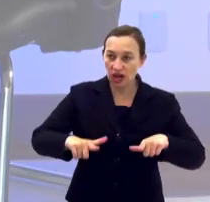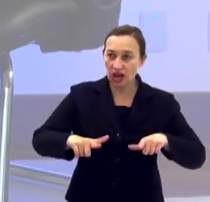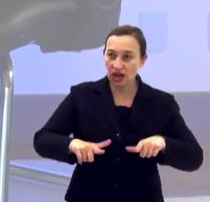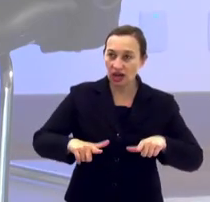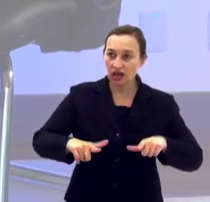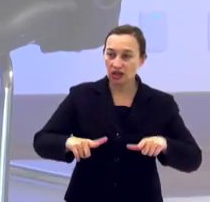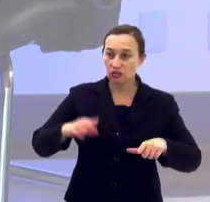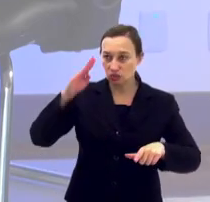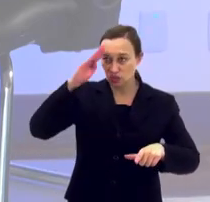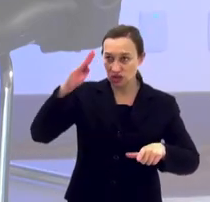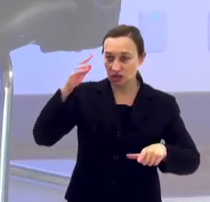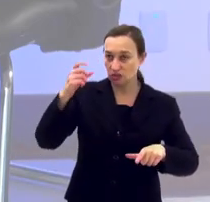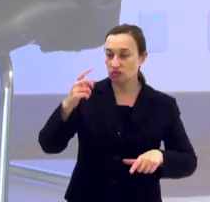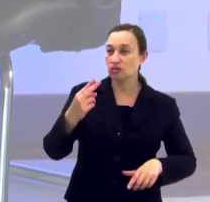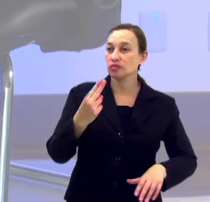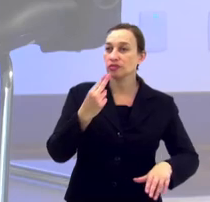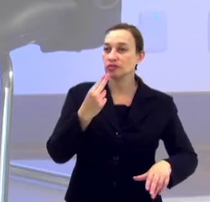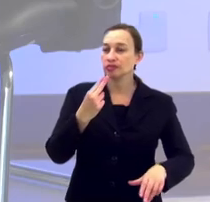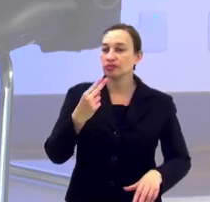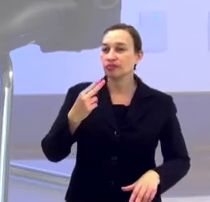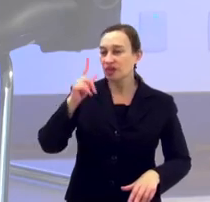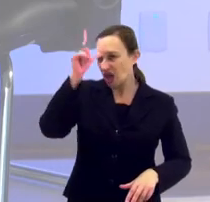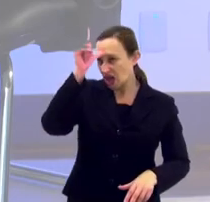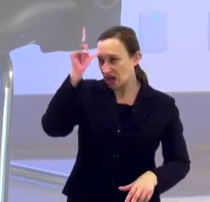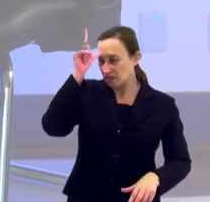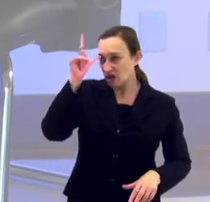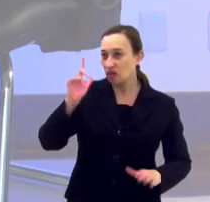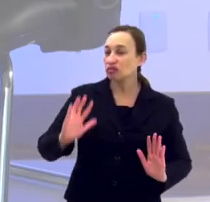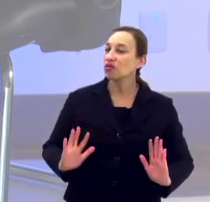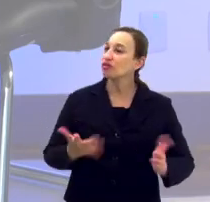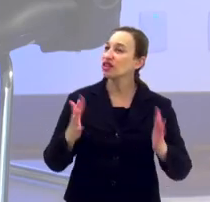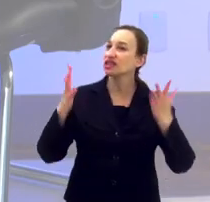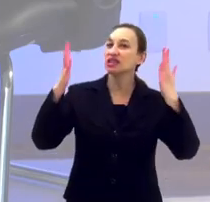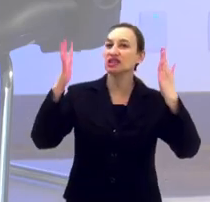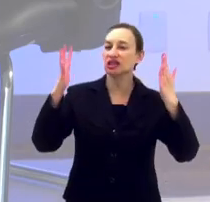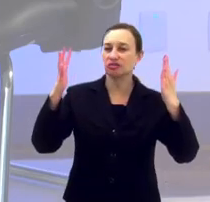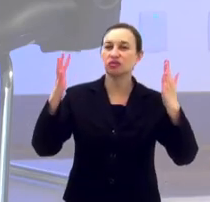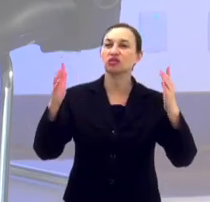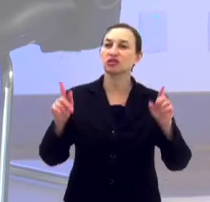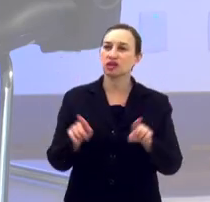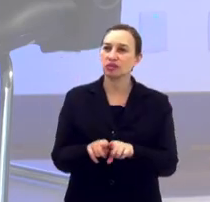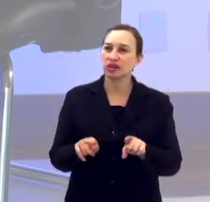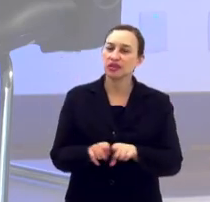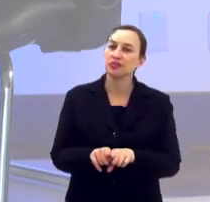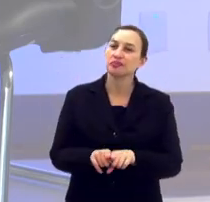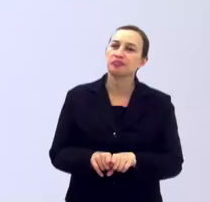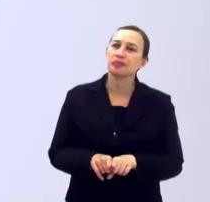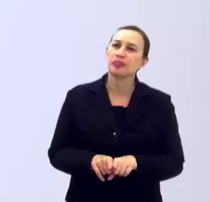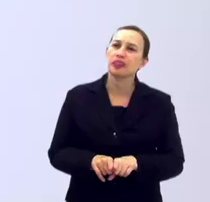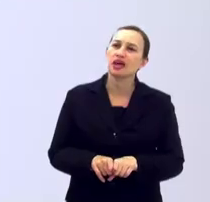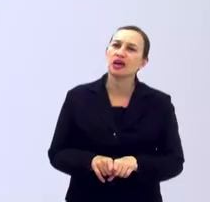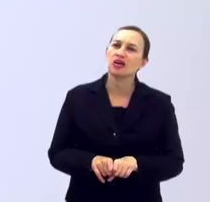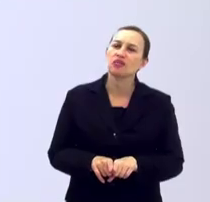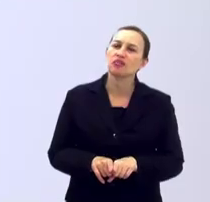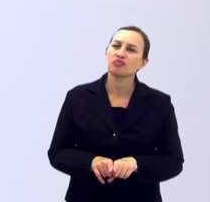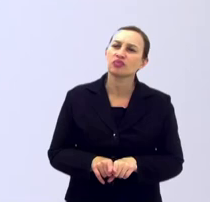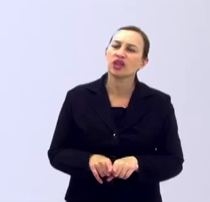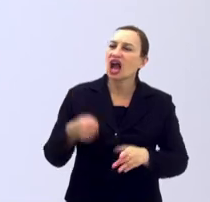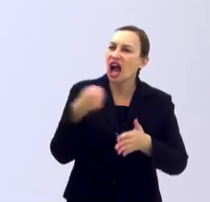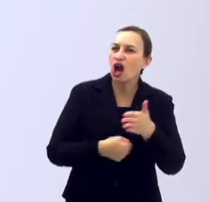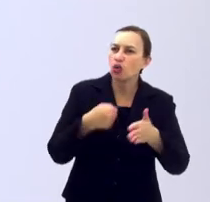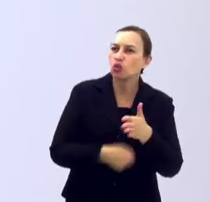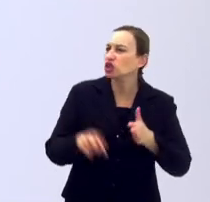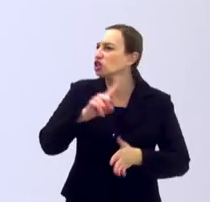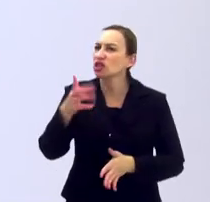isso que nós celebramos isso. É mais uma celebração à luta, à